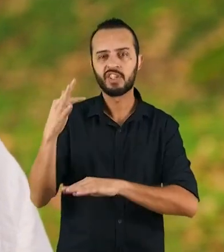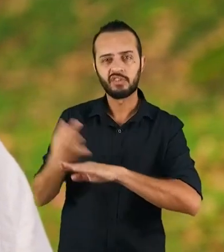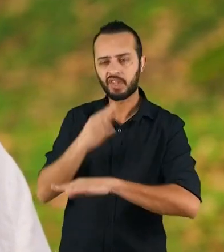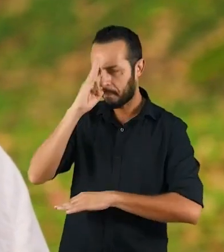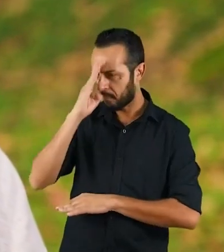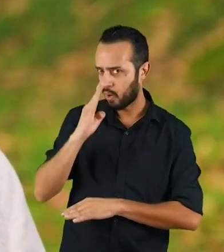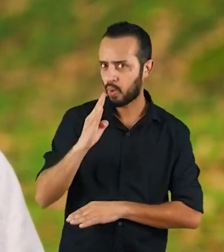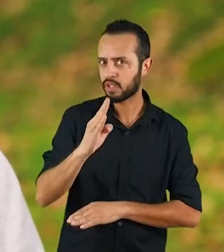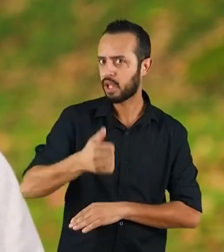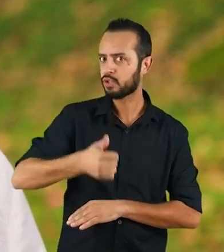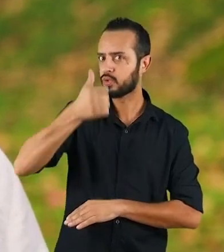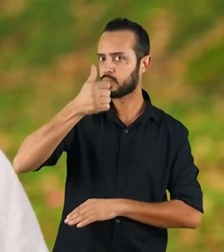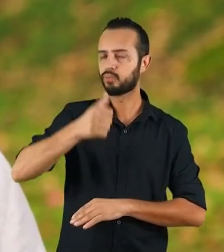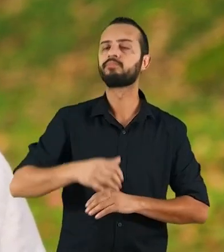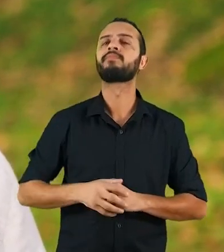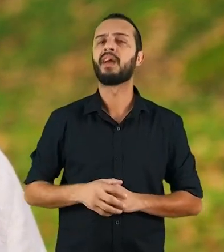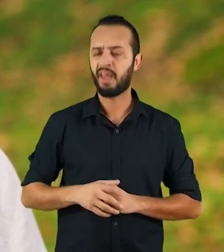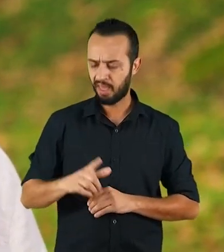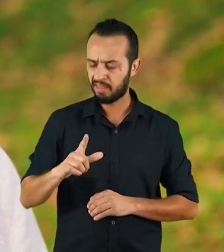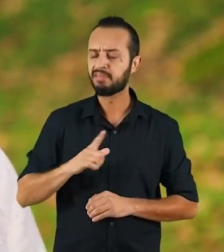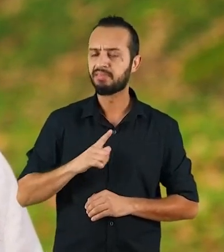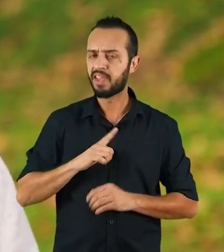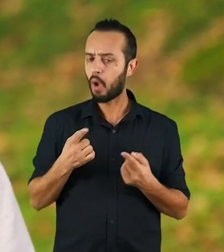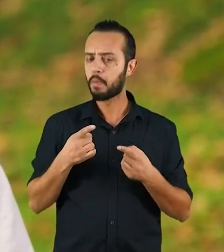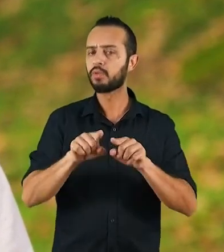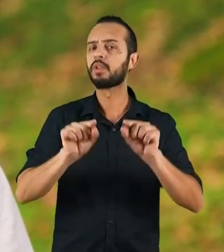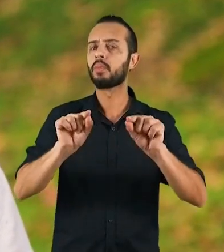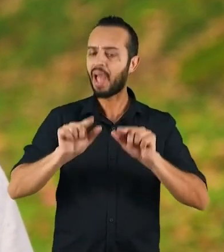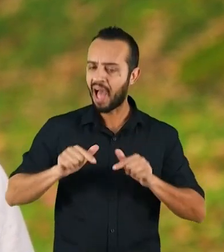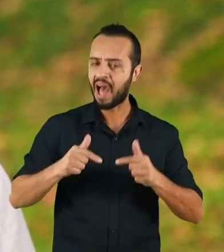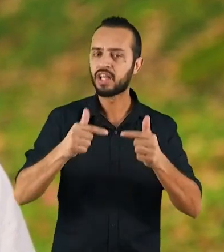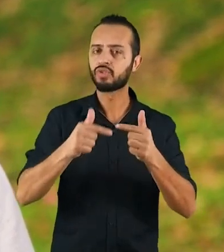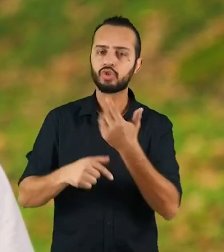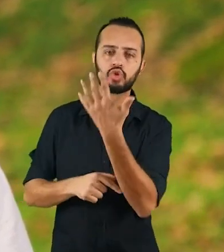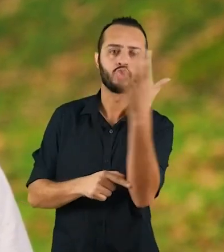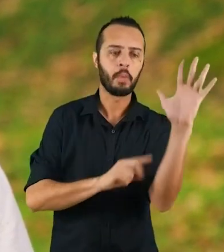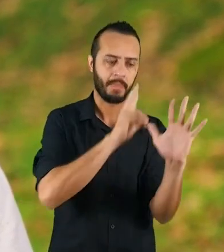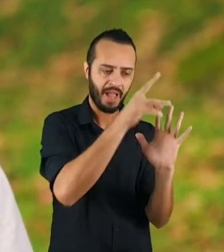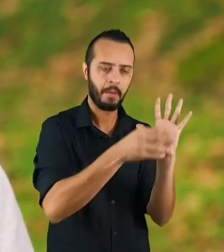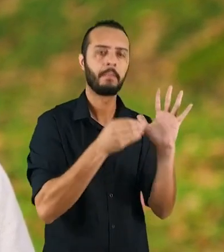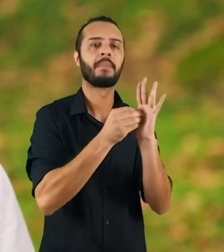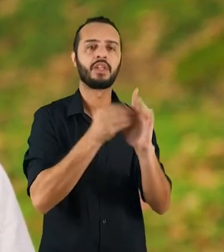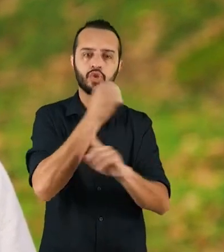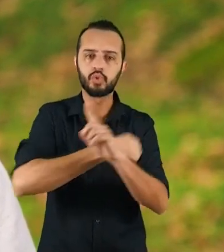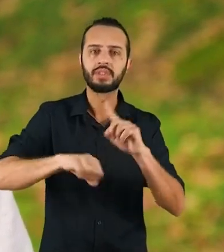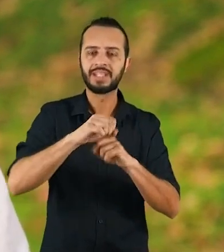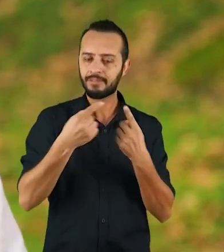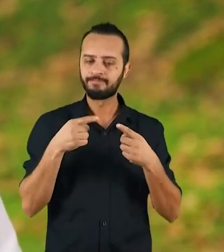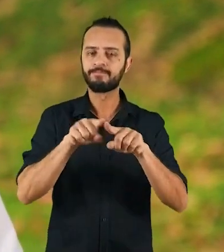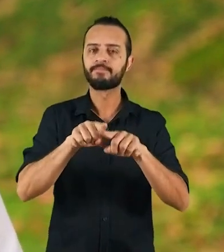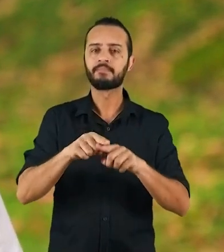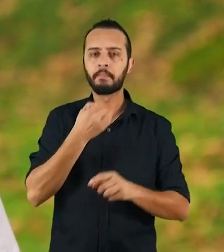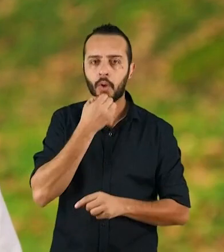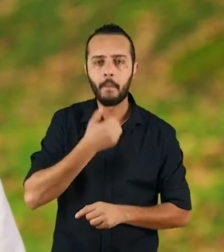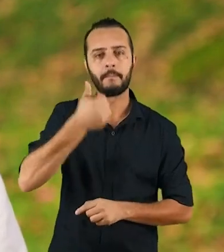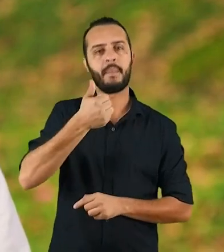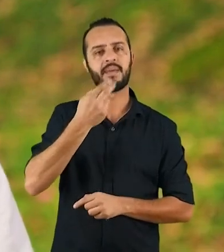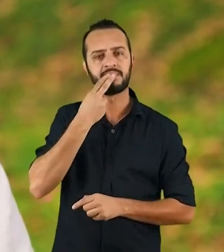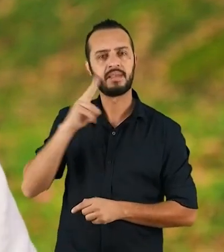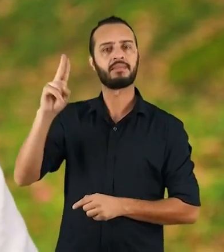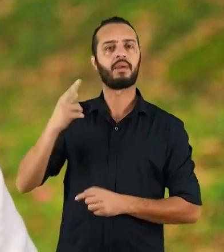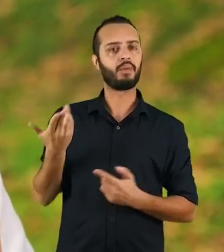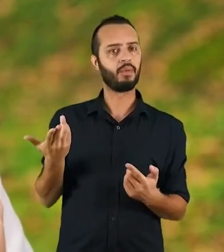nossa prioridade número um e exige ao mesmo tempo ações ambientais e ações sociais. Pelo bem de Santa